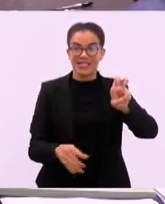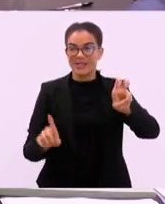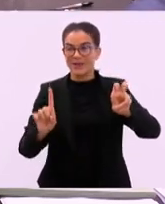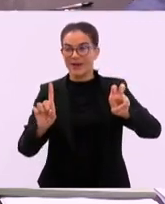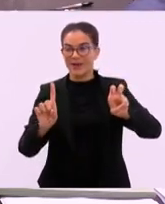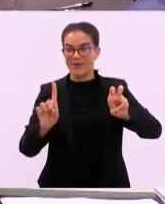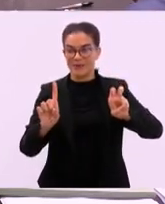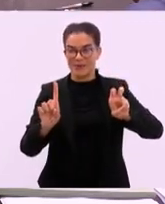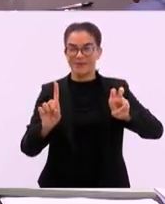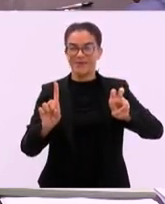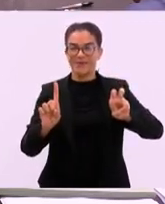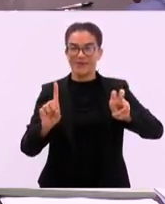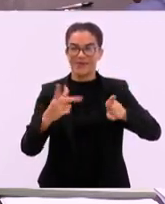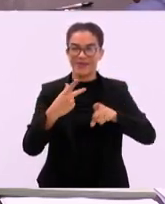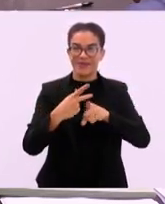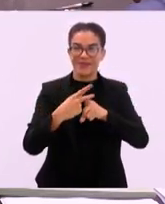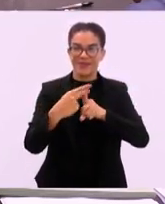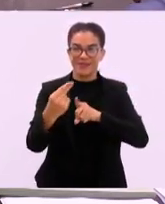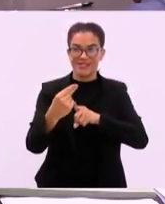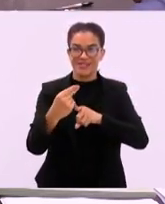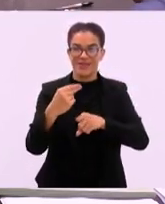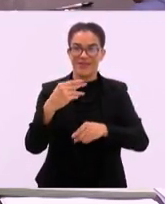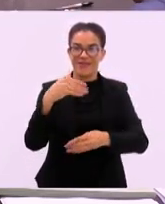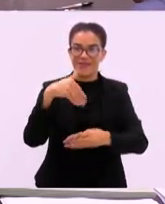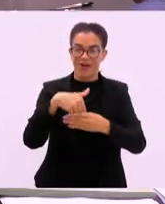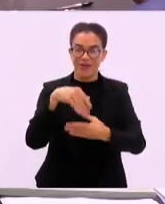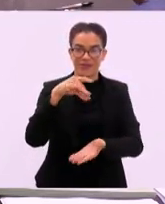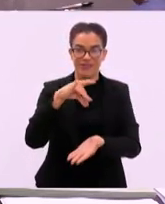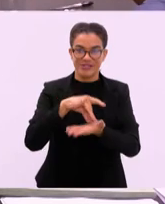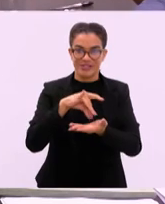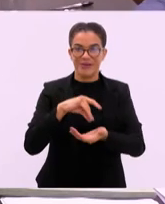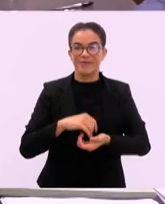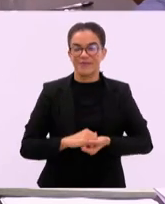5-1. Venceu o voto original.